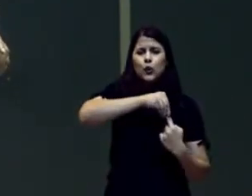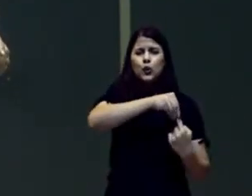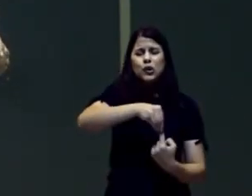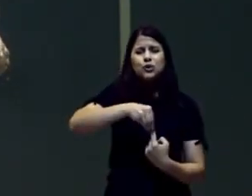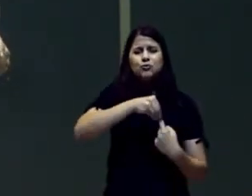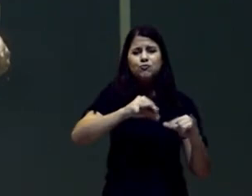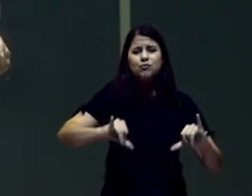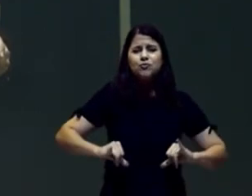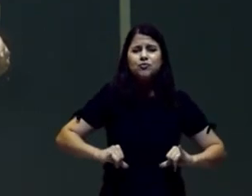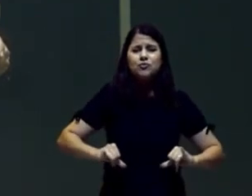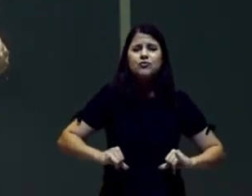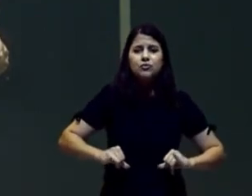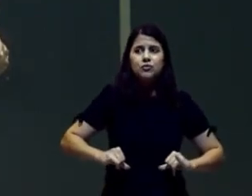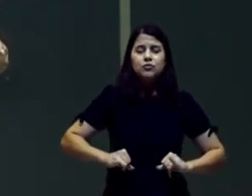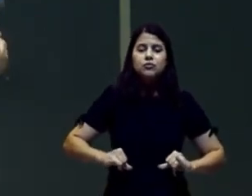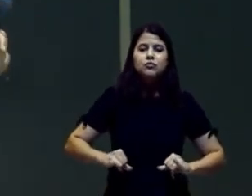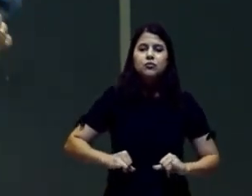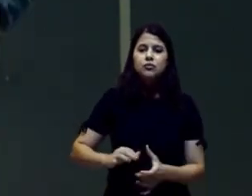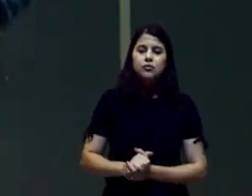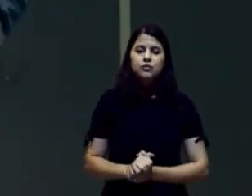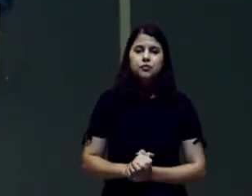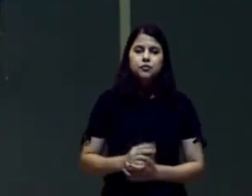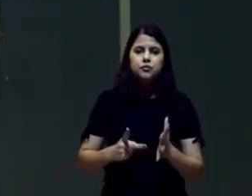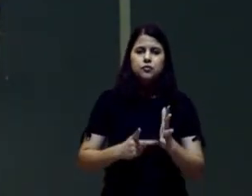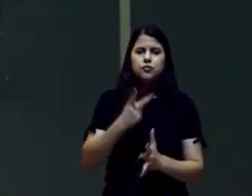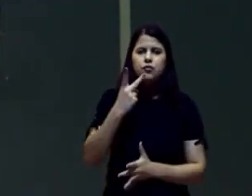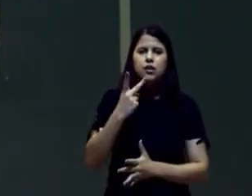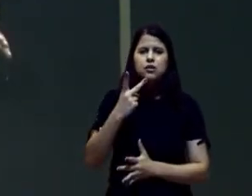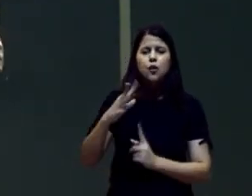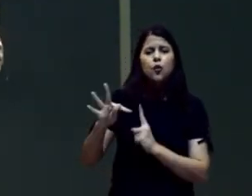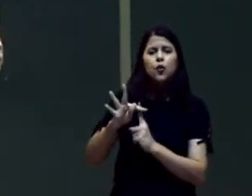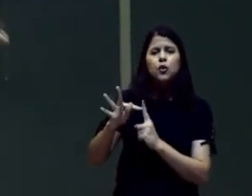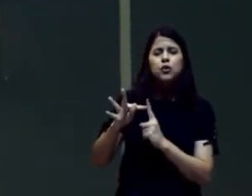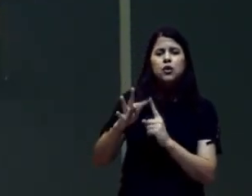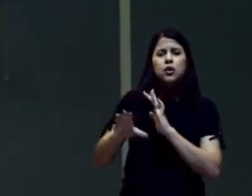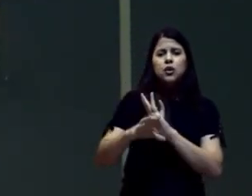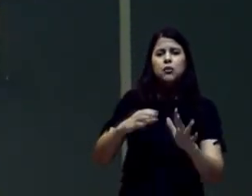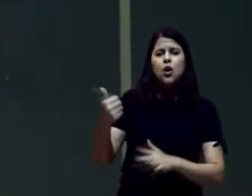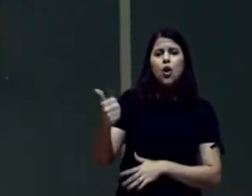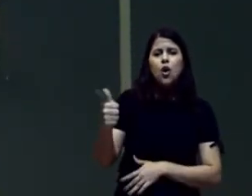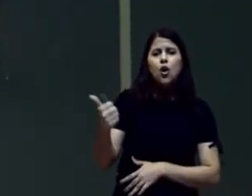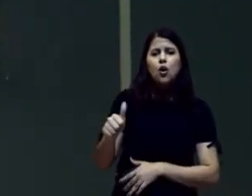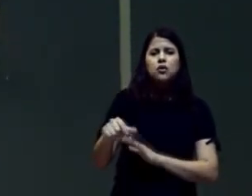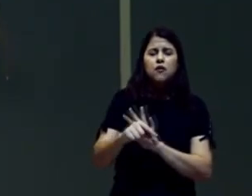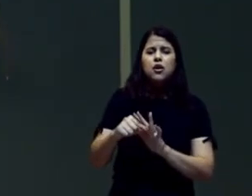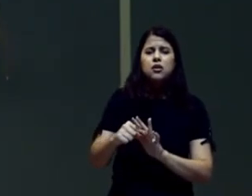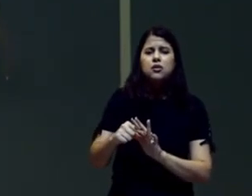E na segunda carta, no capítulo 4, versículo 11, ele faz questão de dizer a Timóteo: